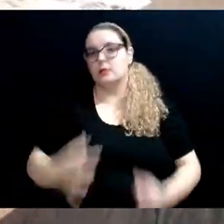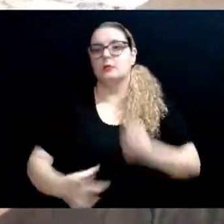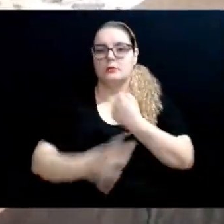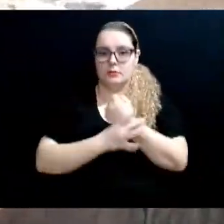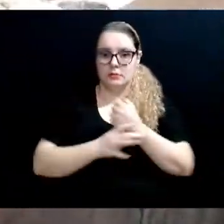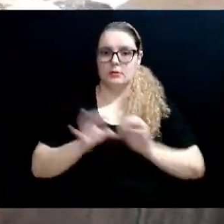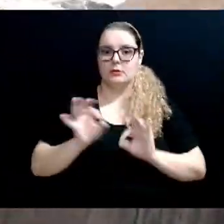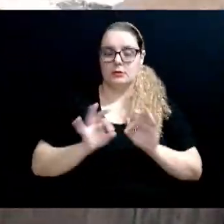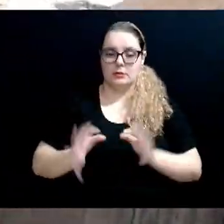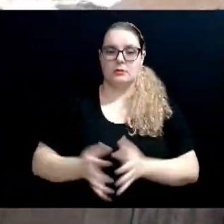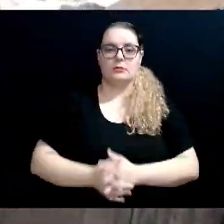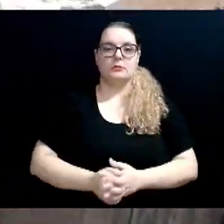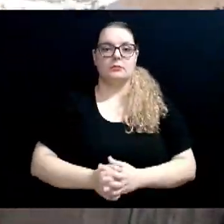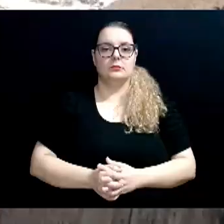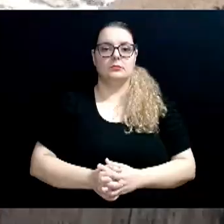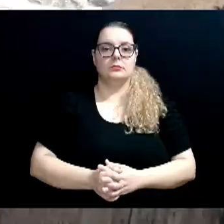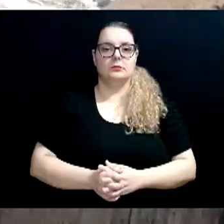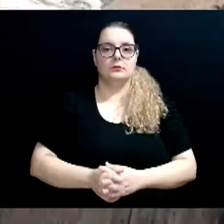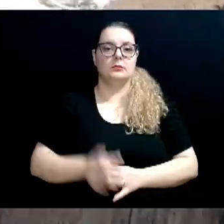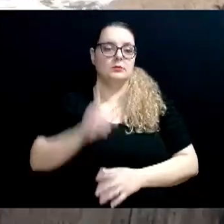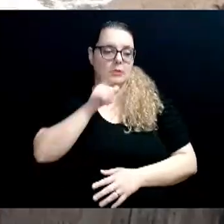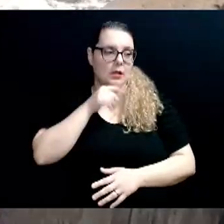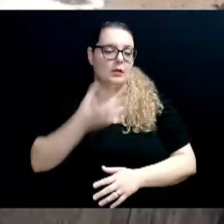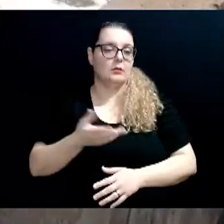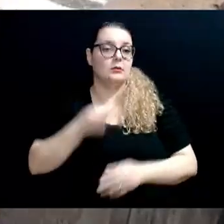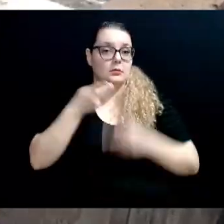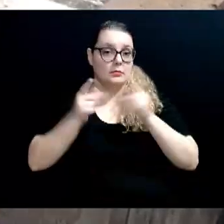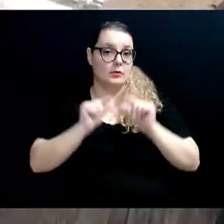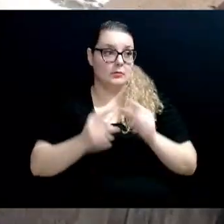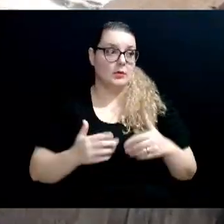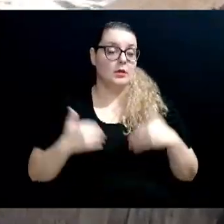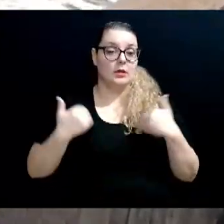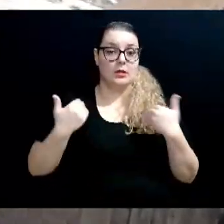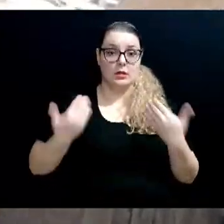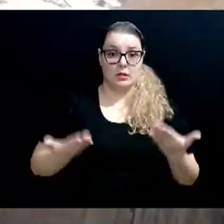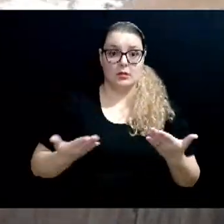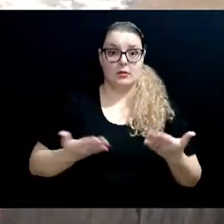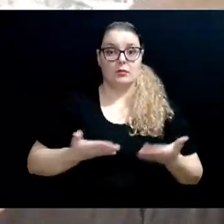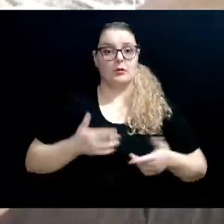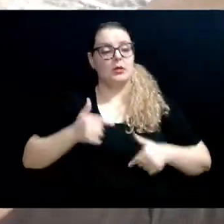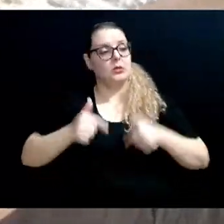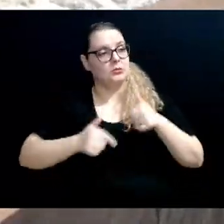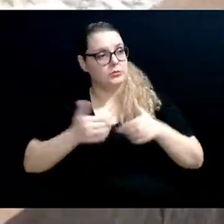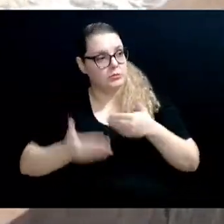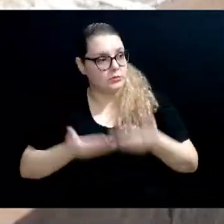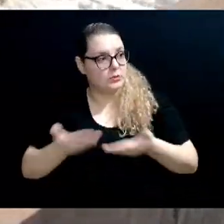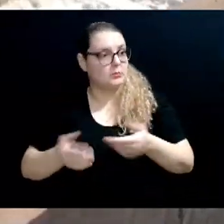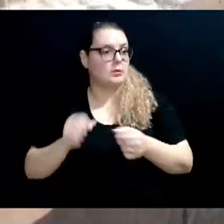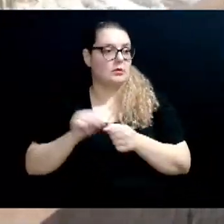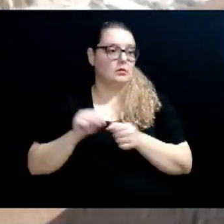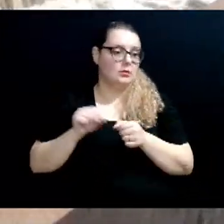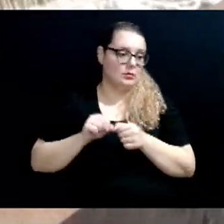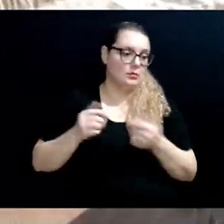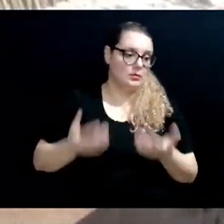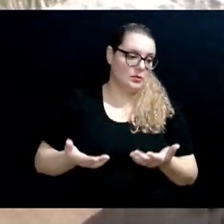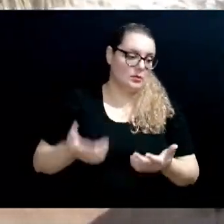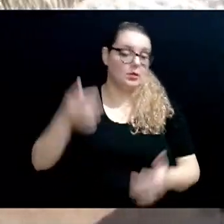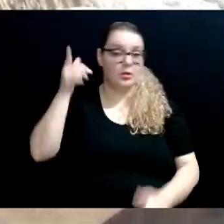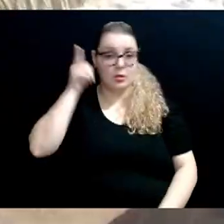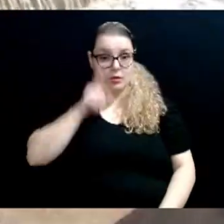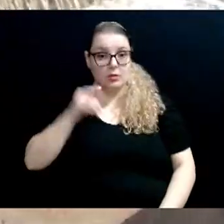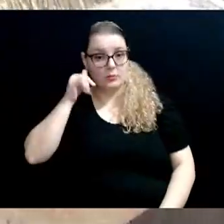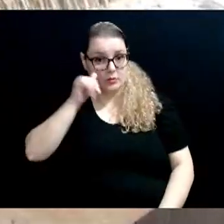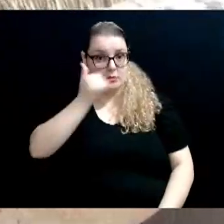você já falou um pouco, você poderia citar para a gente quais são esses trabalhos de que vocês fazem para conseguir prevenir